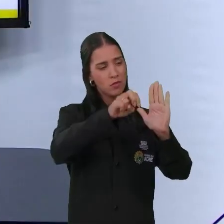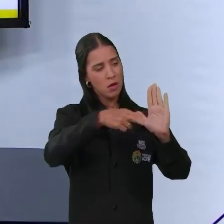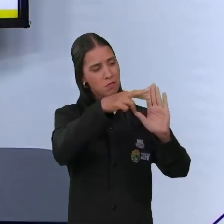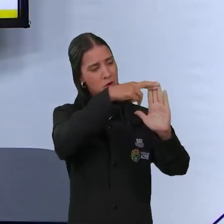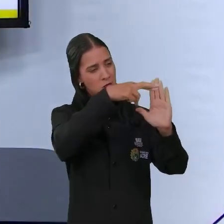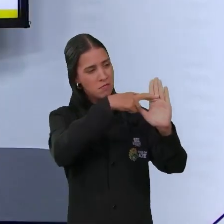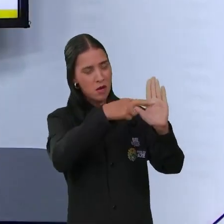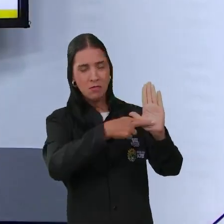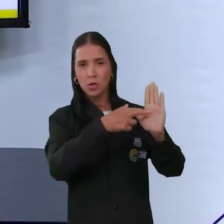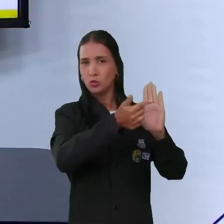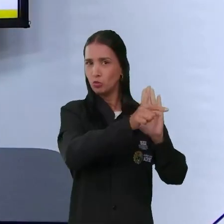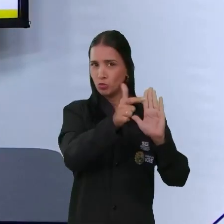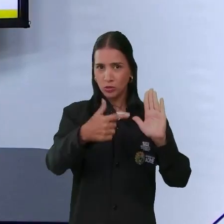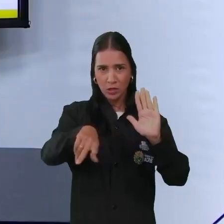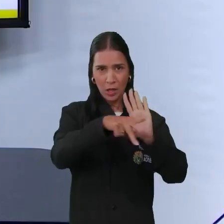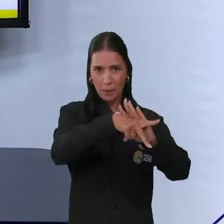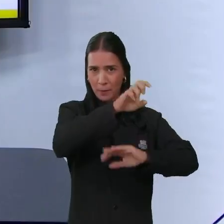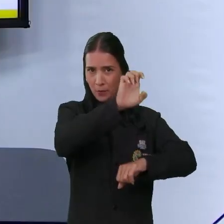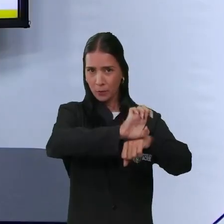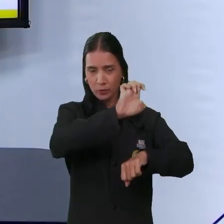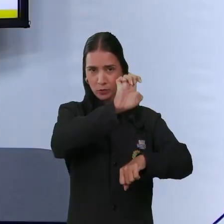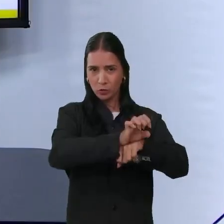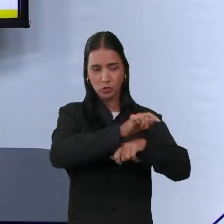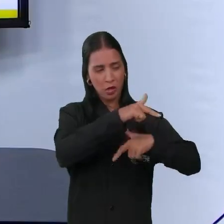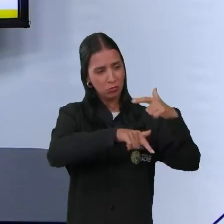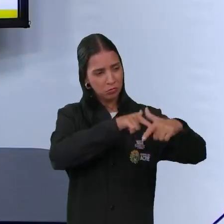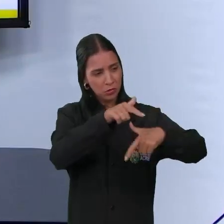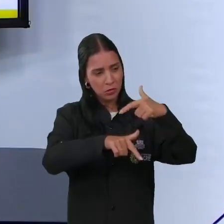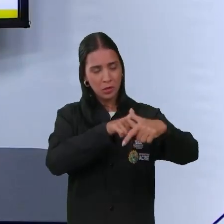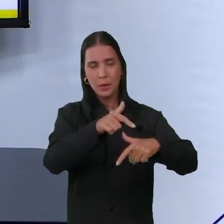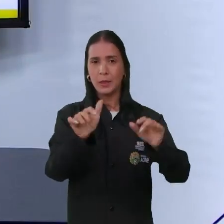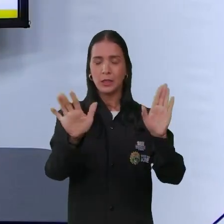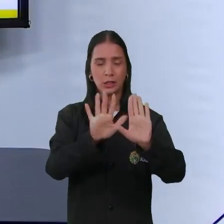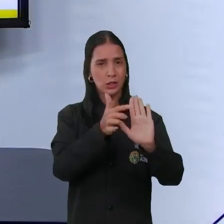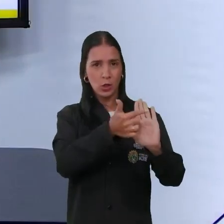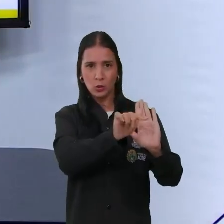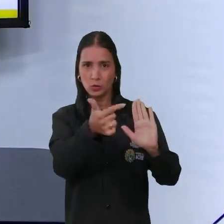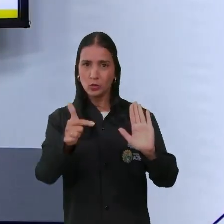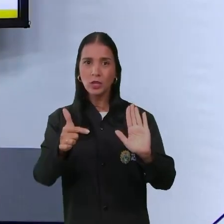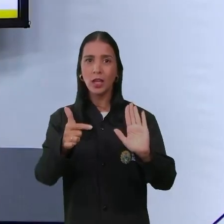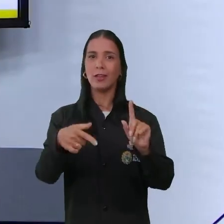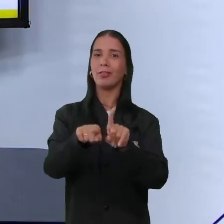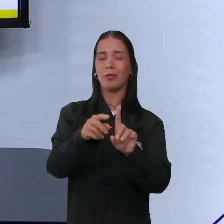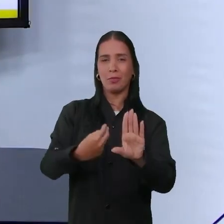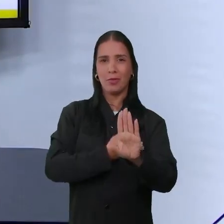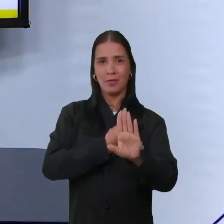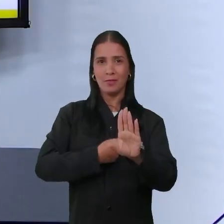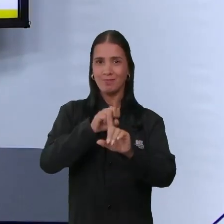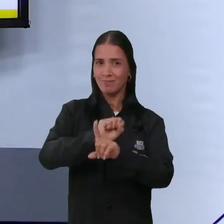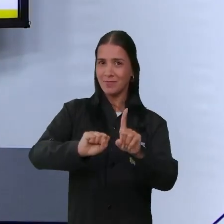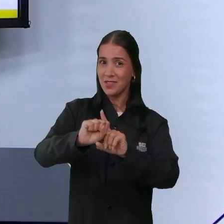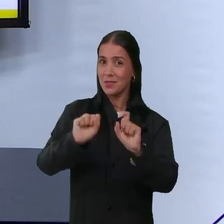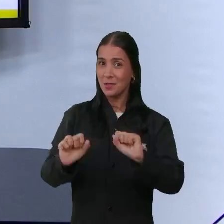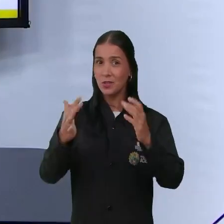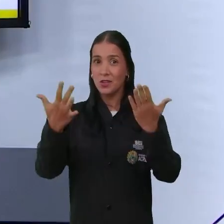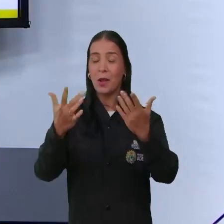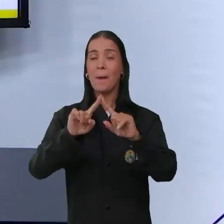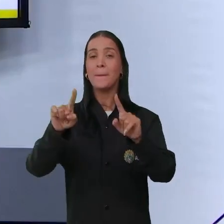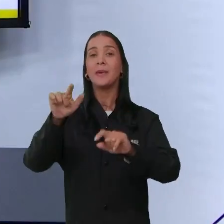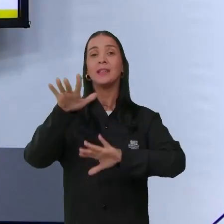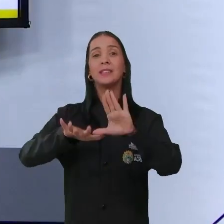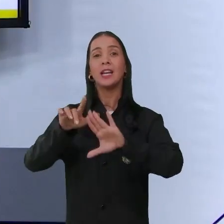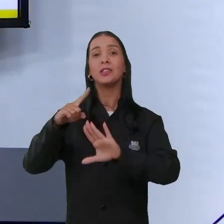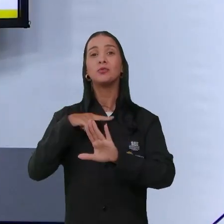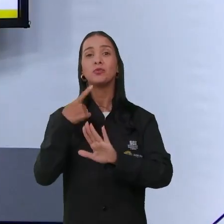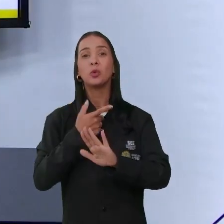estado onde a gente vive, trabalha, enfim, e participa dos eventos sociais. A gente muitas vezes acaba